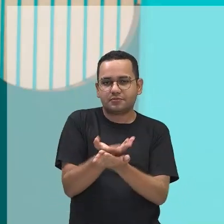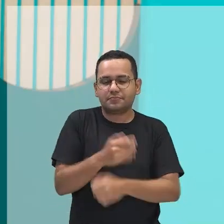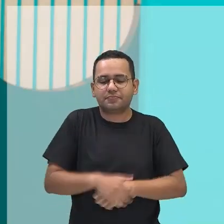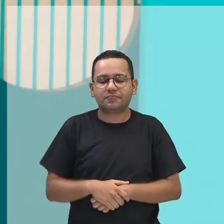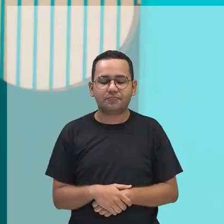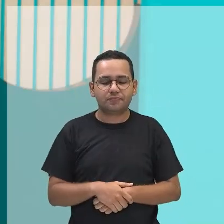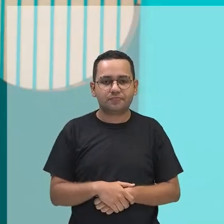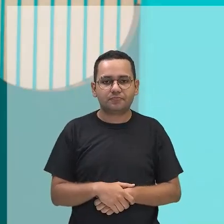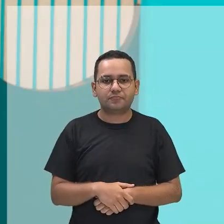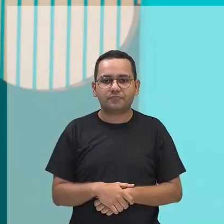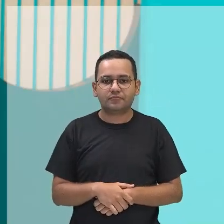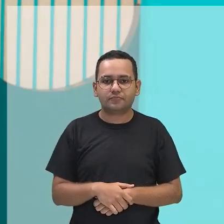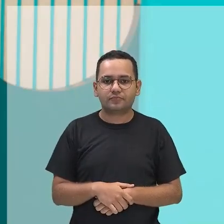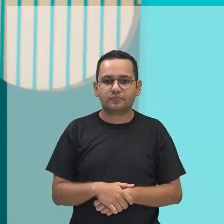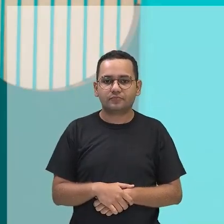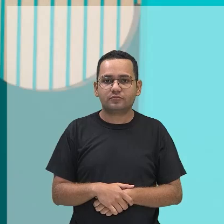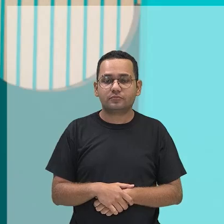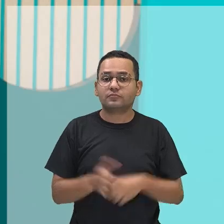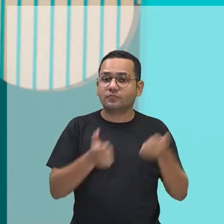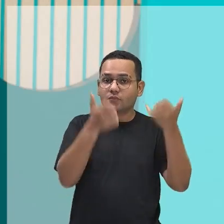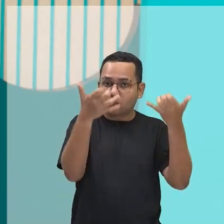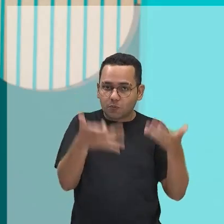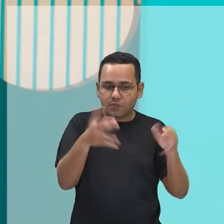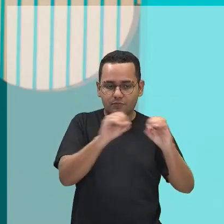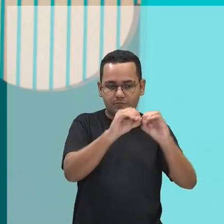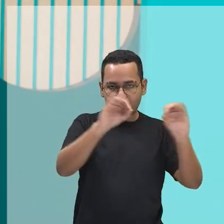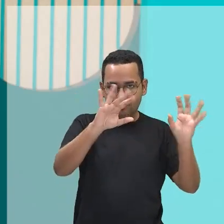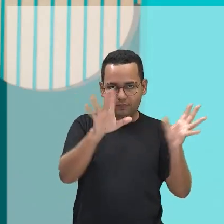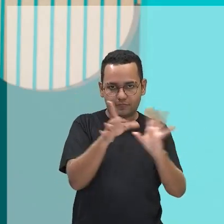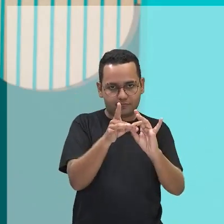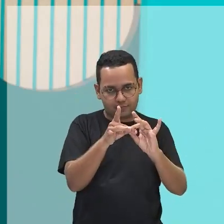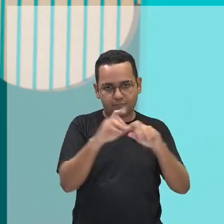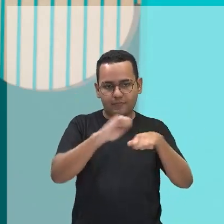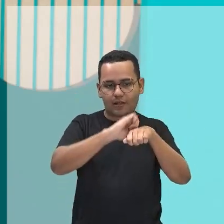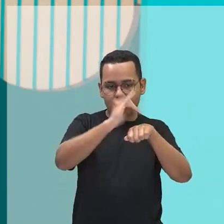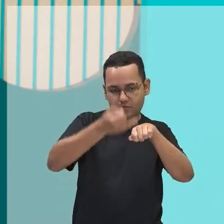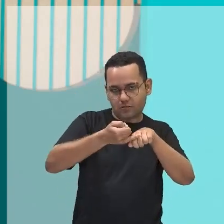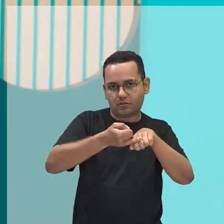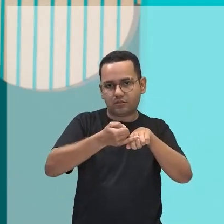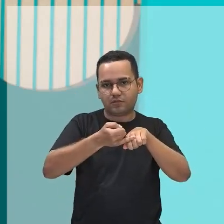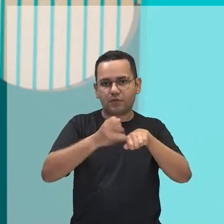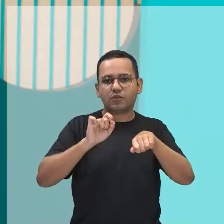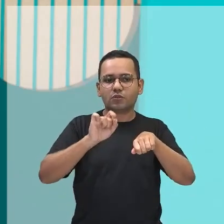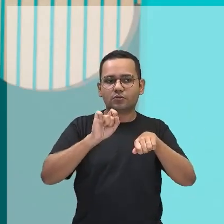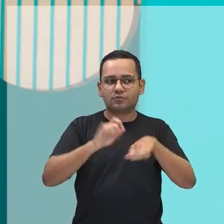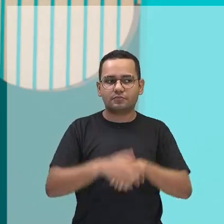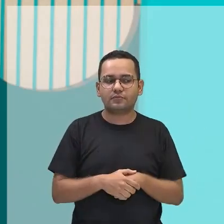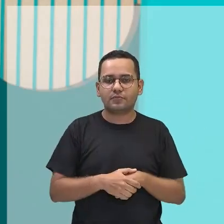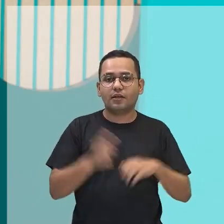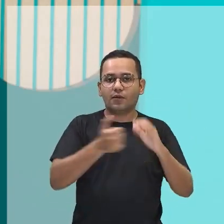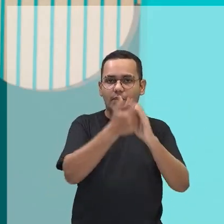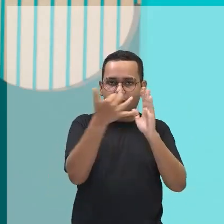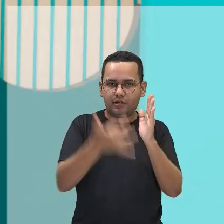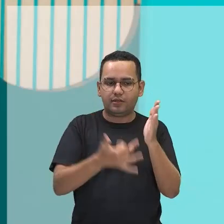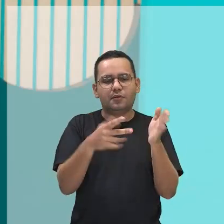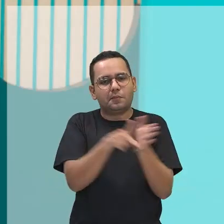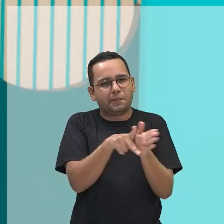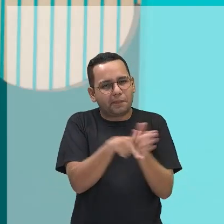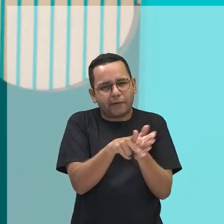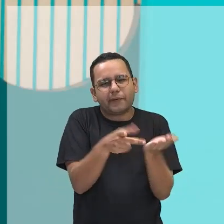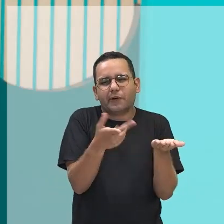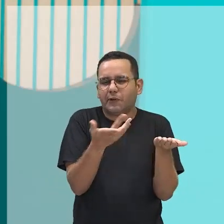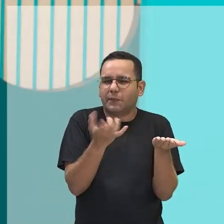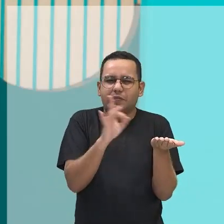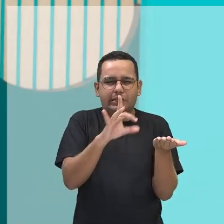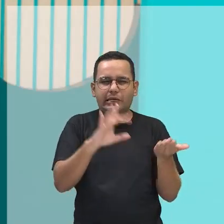nós vimos as orações subordinadas adjetivas, não é? Elas têm a função de caracterizar, e aí